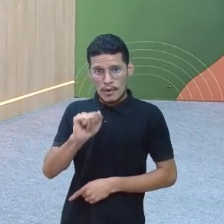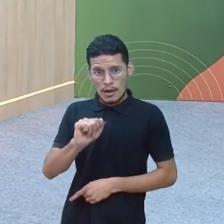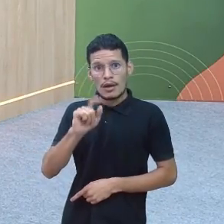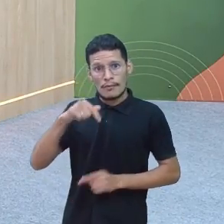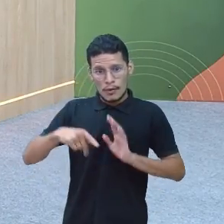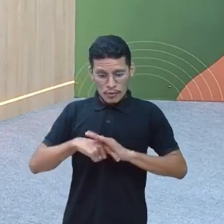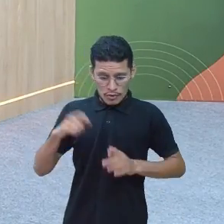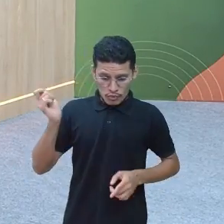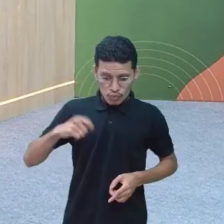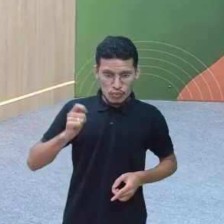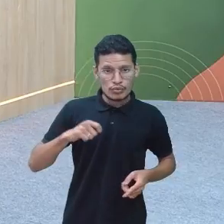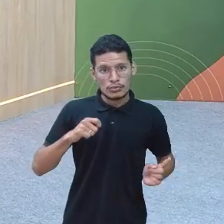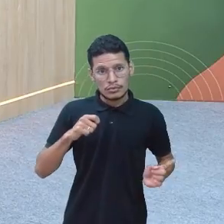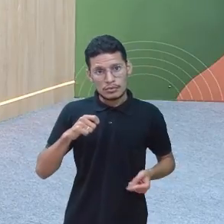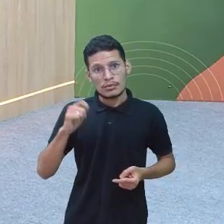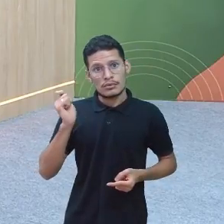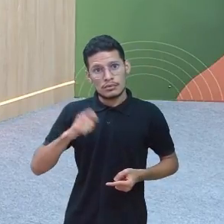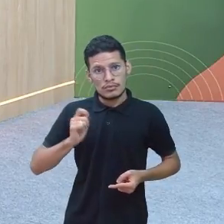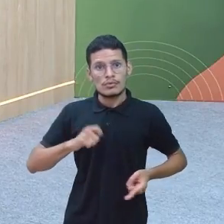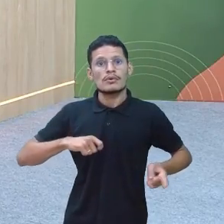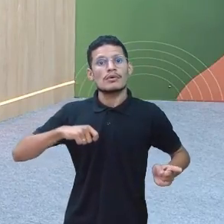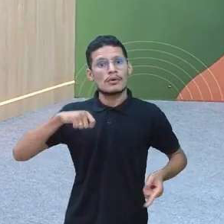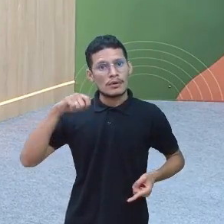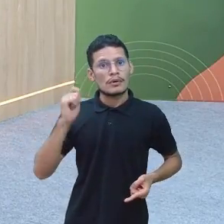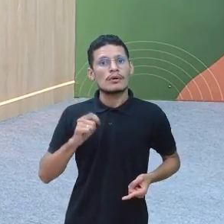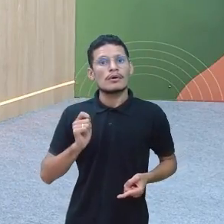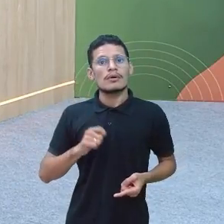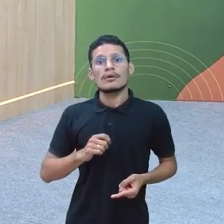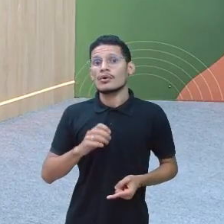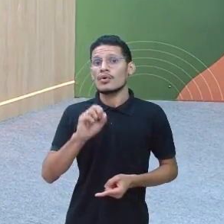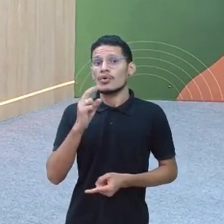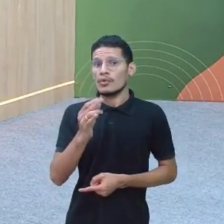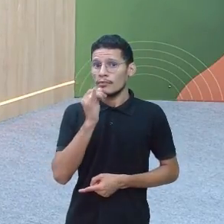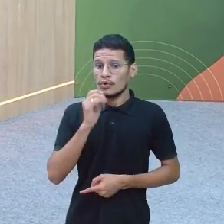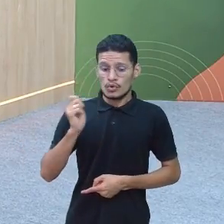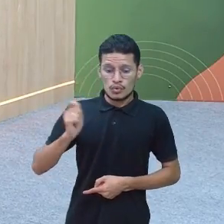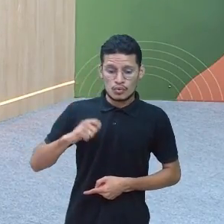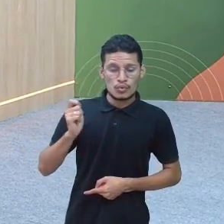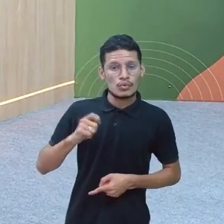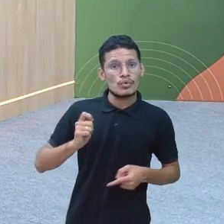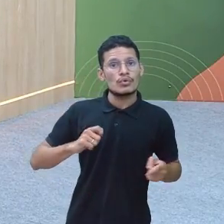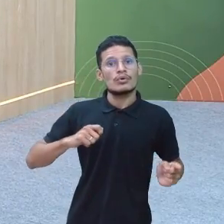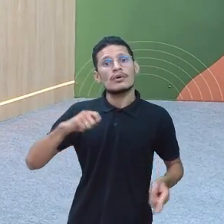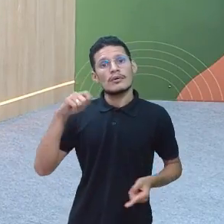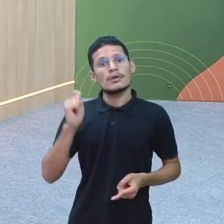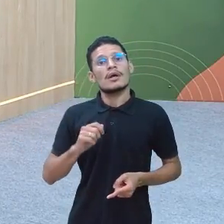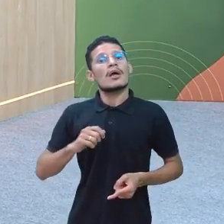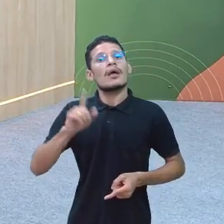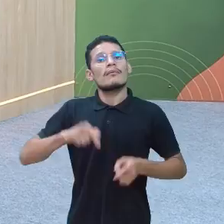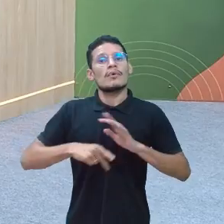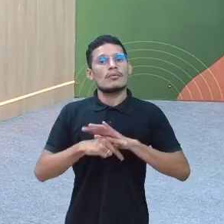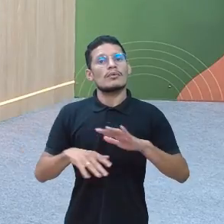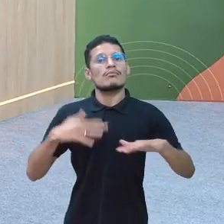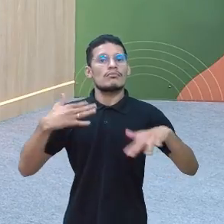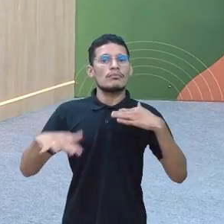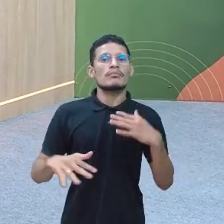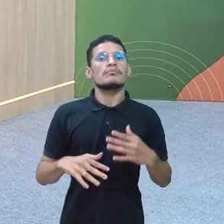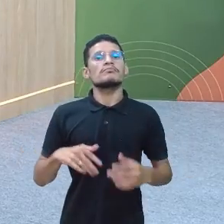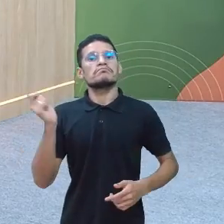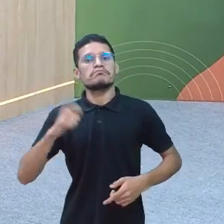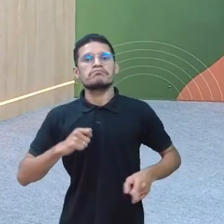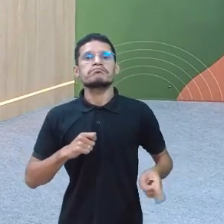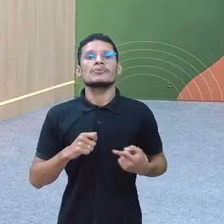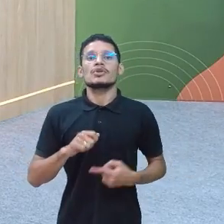pá, tum, tum, tá, tum, tum. Ou se não, tum, tum, dum, tá, tum, tum, tá, tum, tum, dum. Enquanto